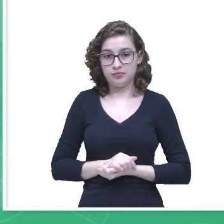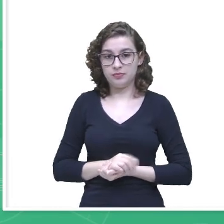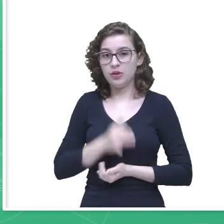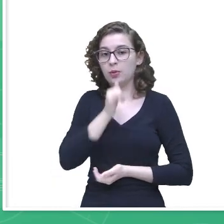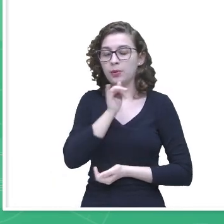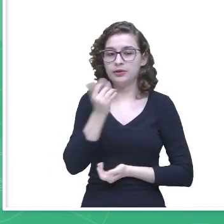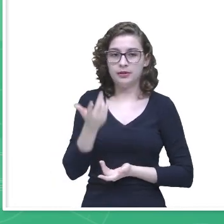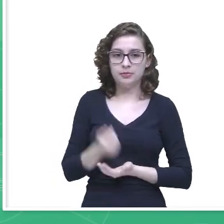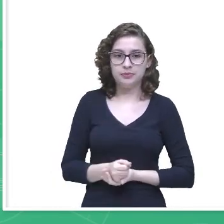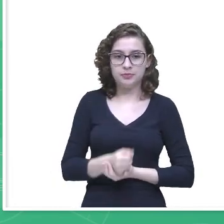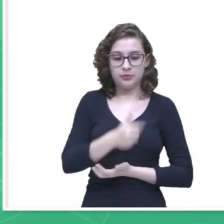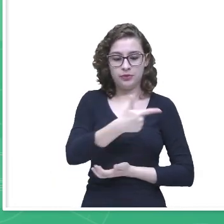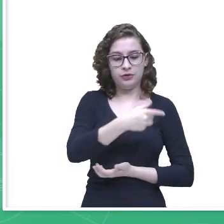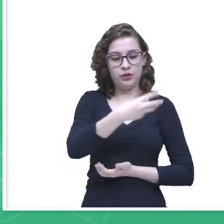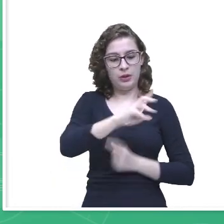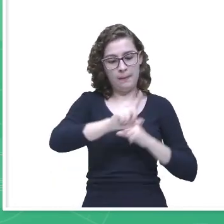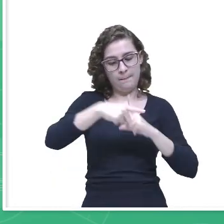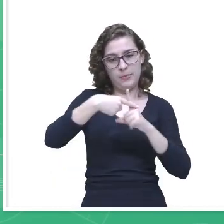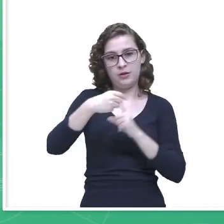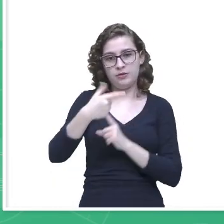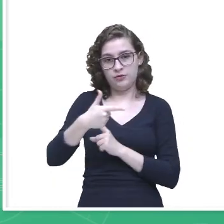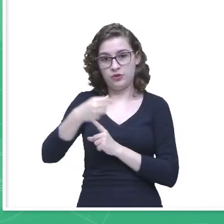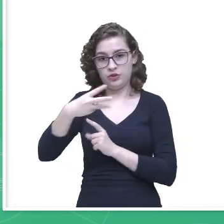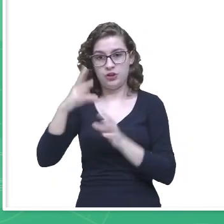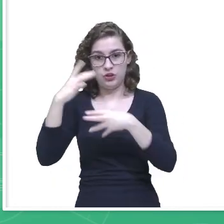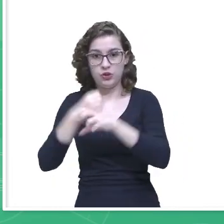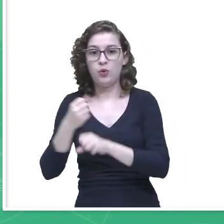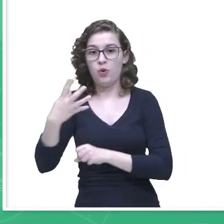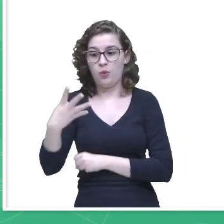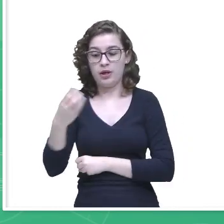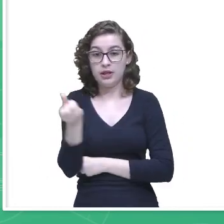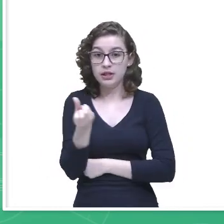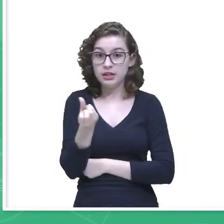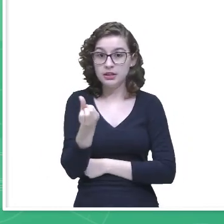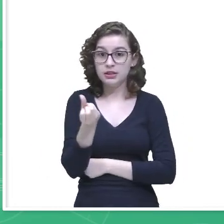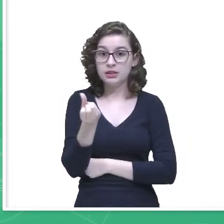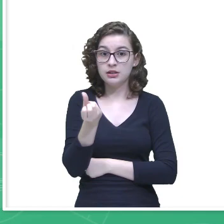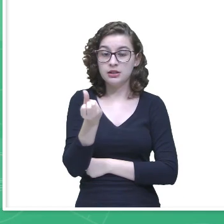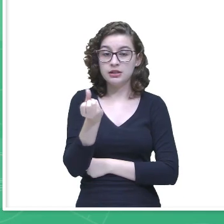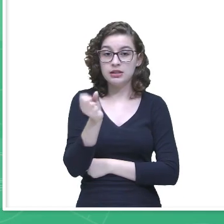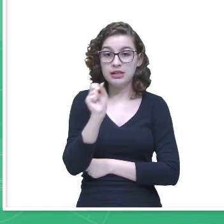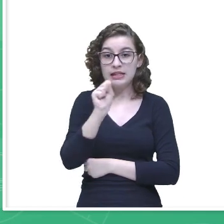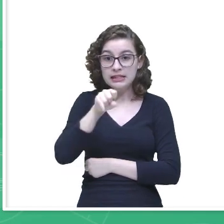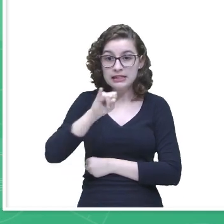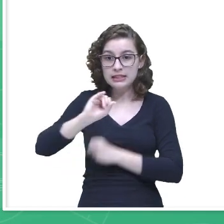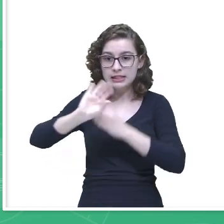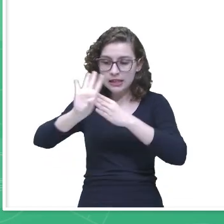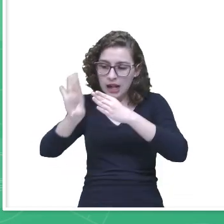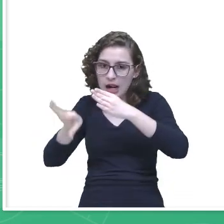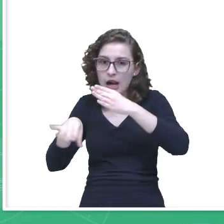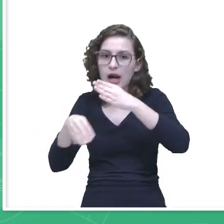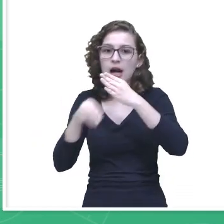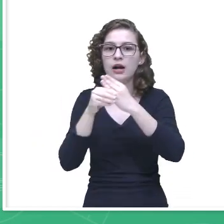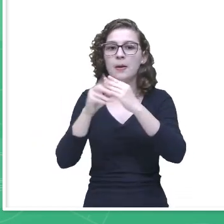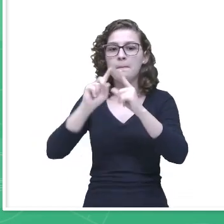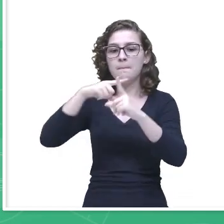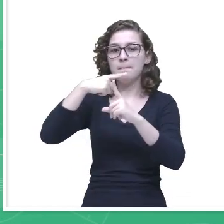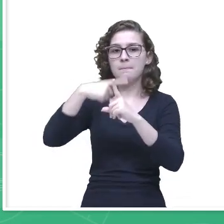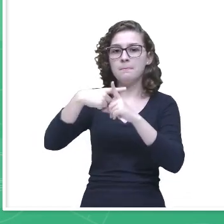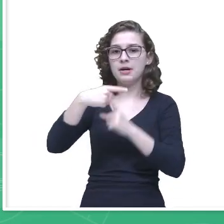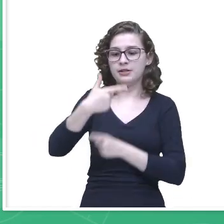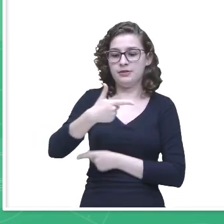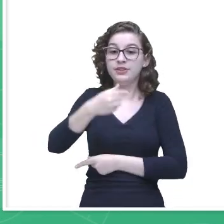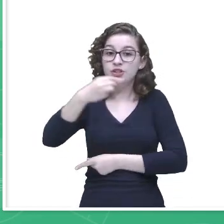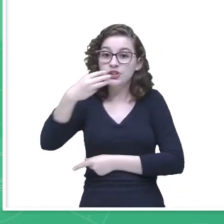23 cromossomos de papai, 23 de mamãe, fiquei 46, ok? E aí, se eu acrescento mais um conjunto